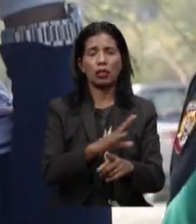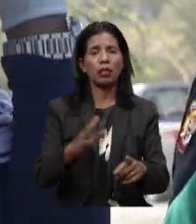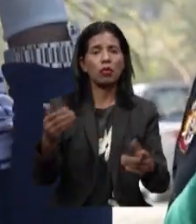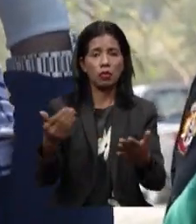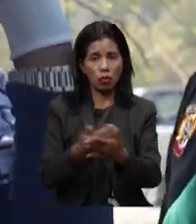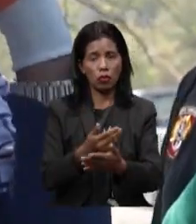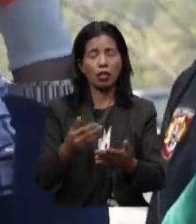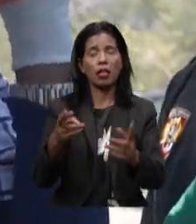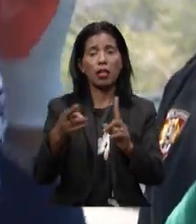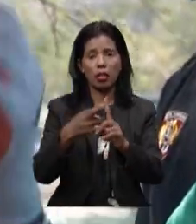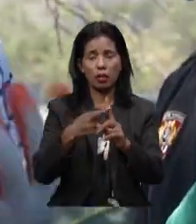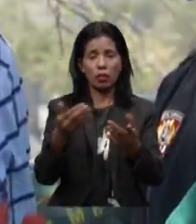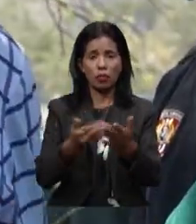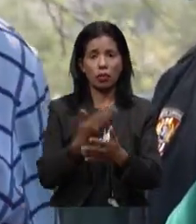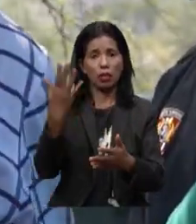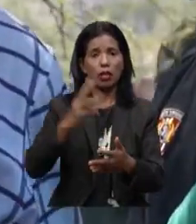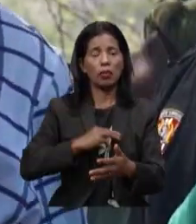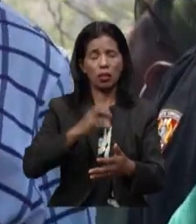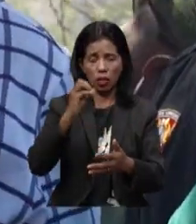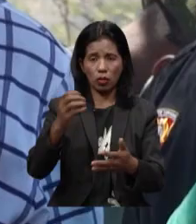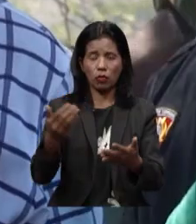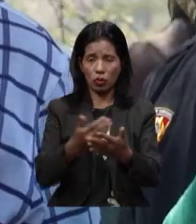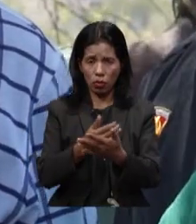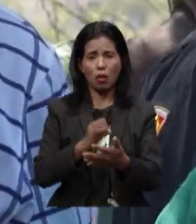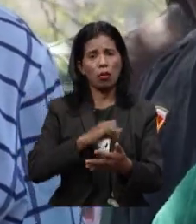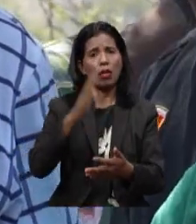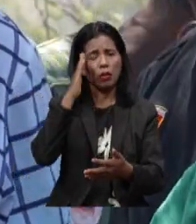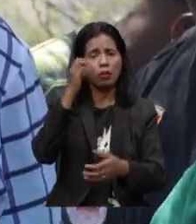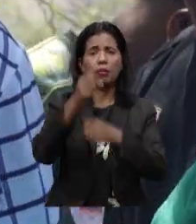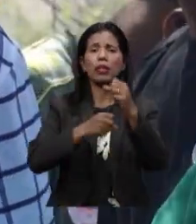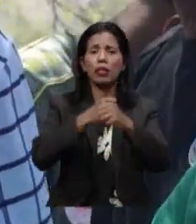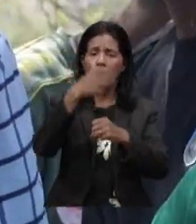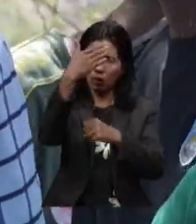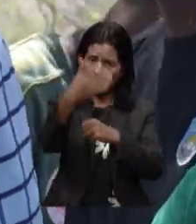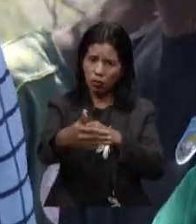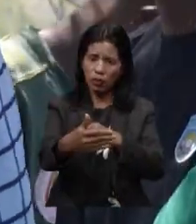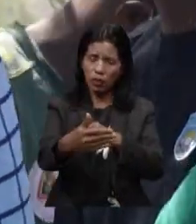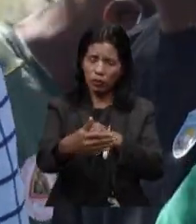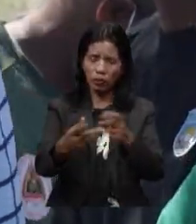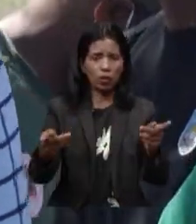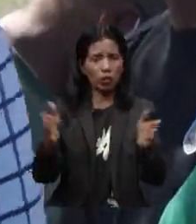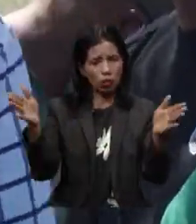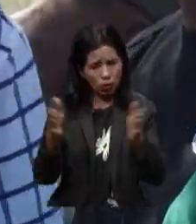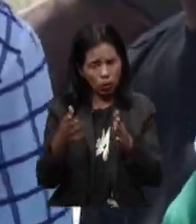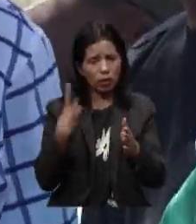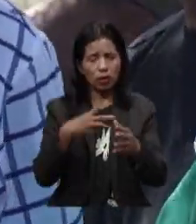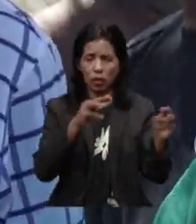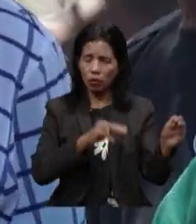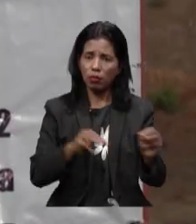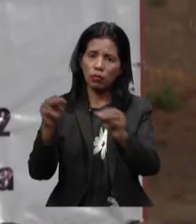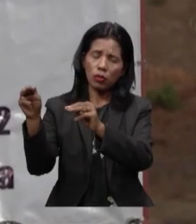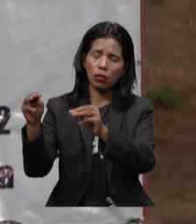o quando dia quando havia no em batina going né espaço nela bela do nena paciência ita tem que lhe perguntar para